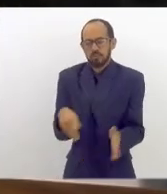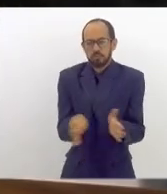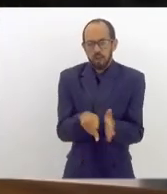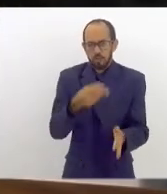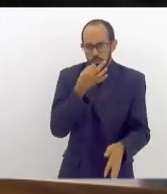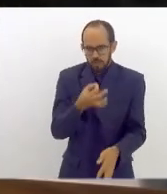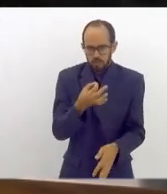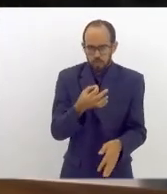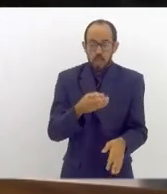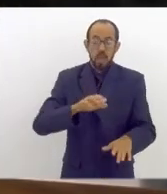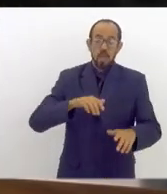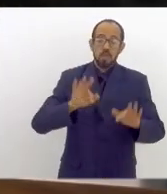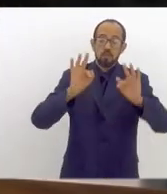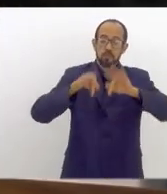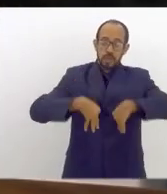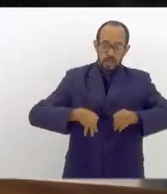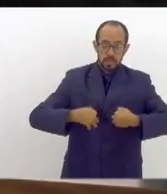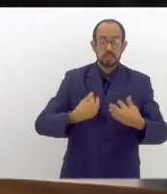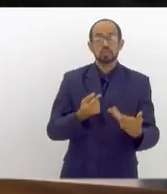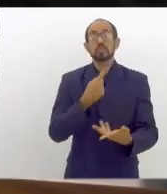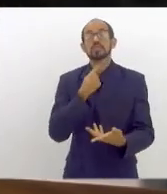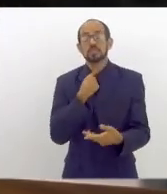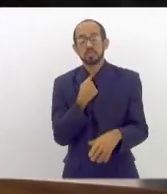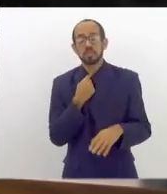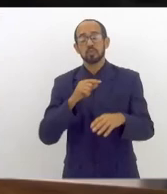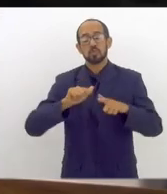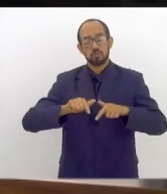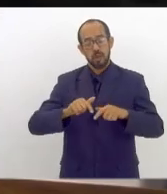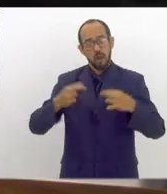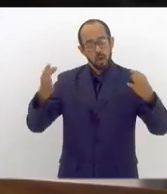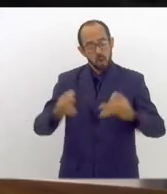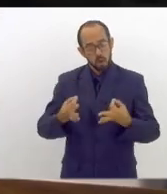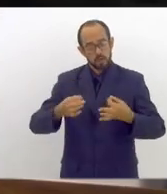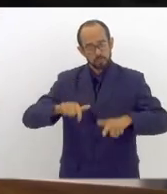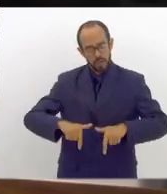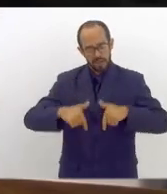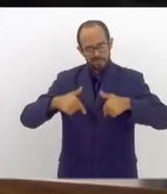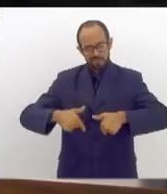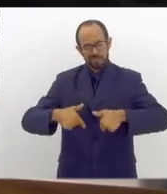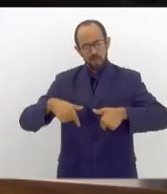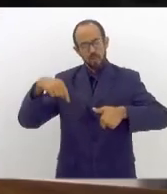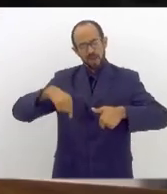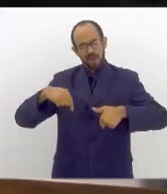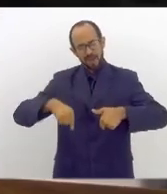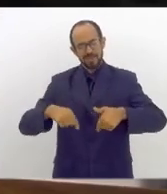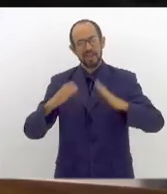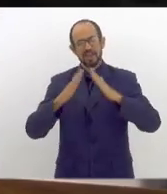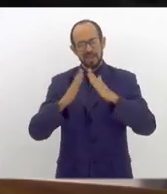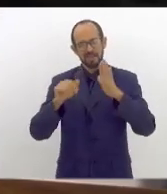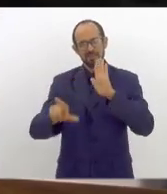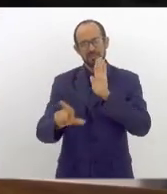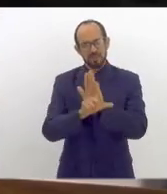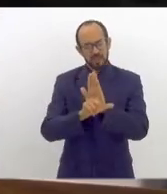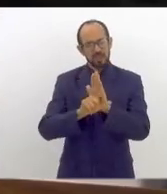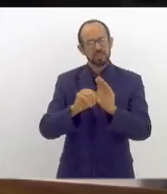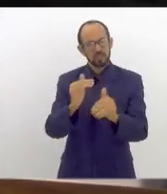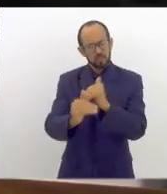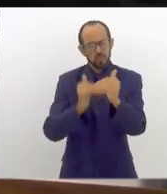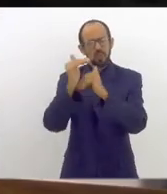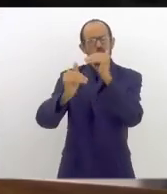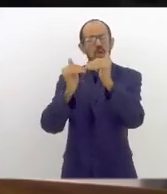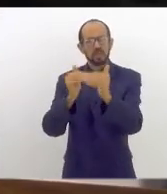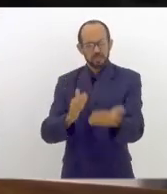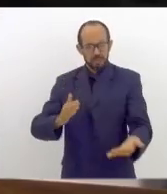encerro desejando ótimas iniciativas aos dobres integrantes desta casa de leis sucesso das suas aprovações